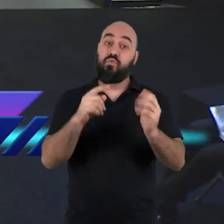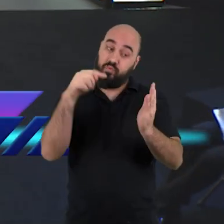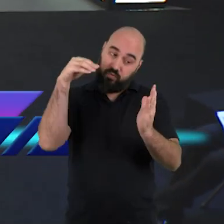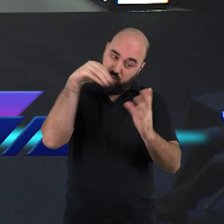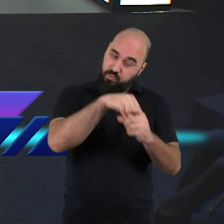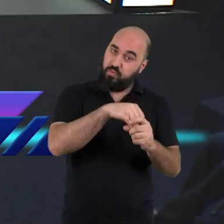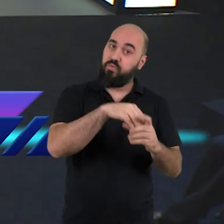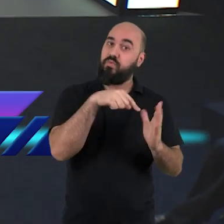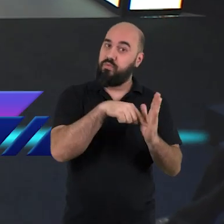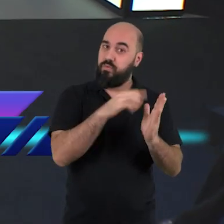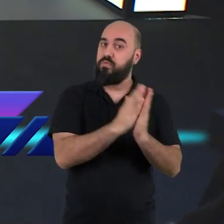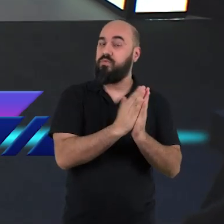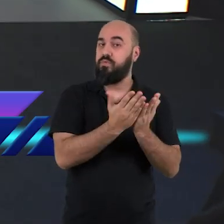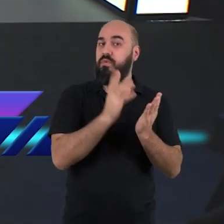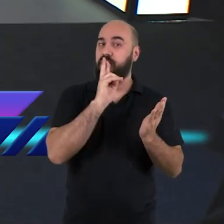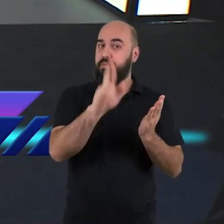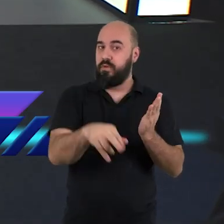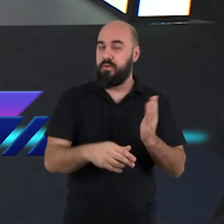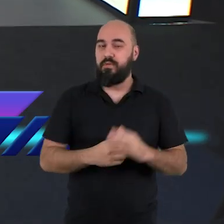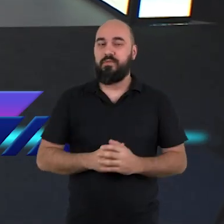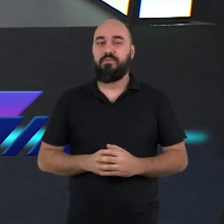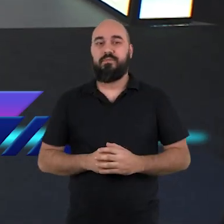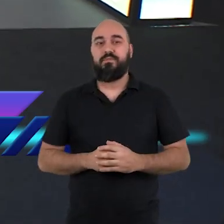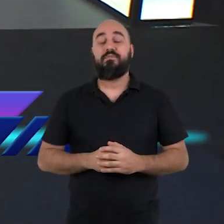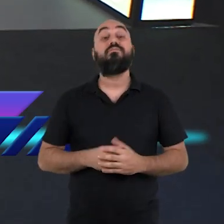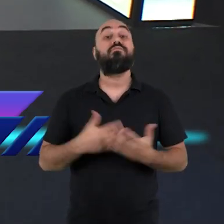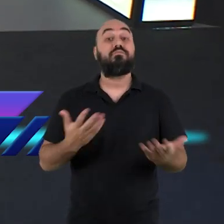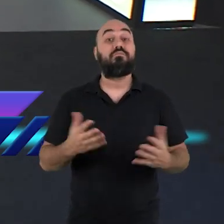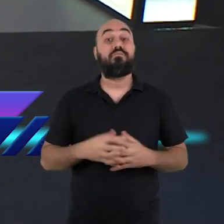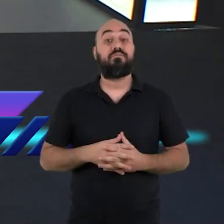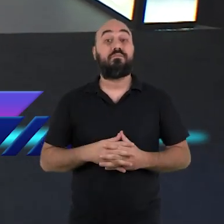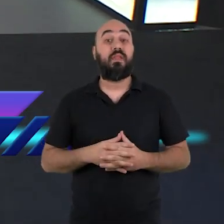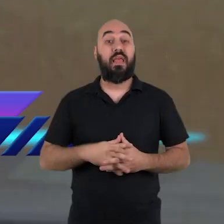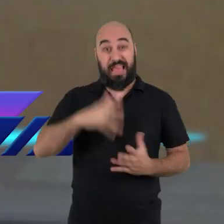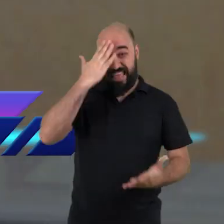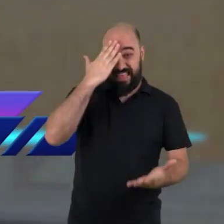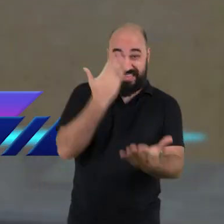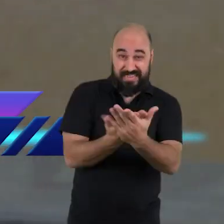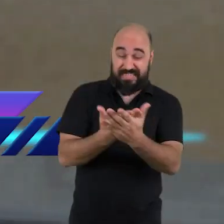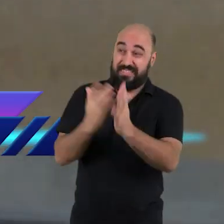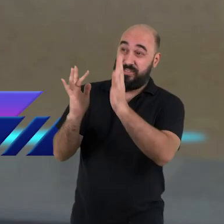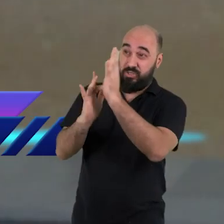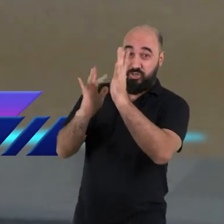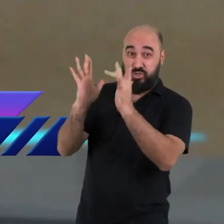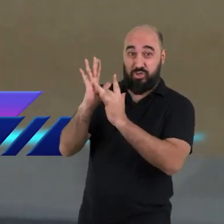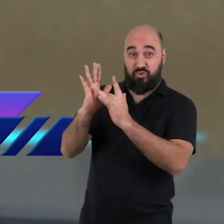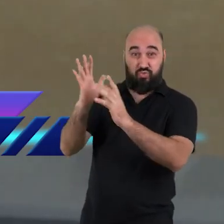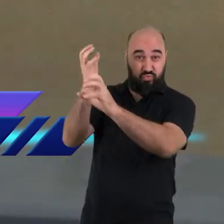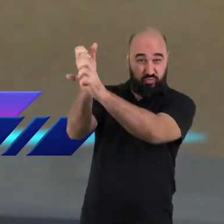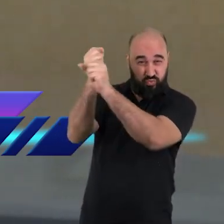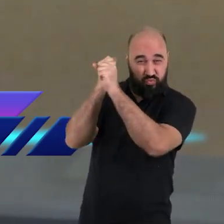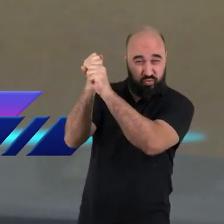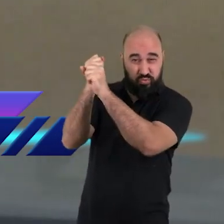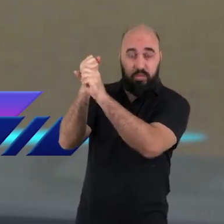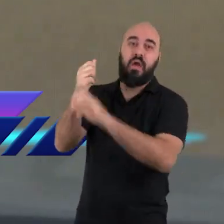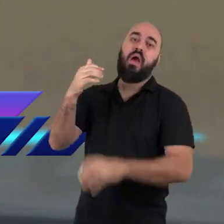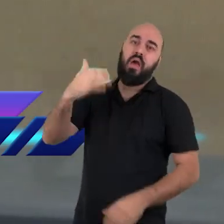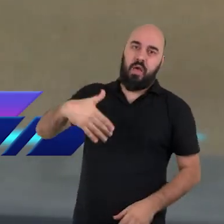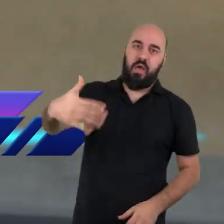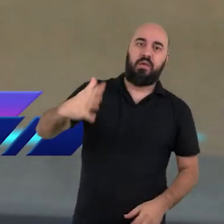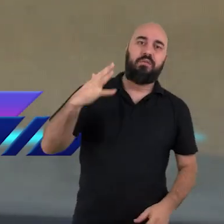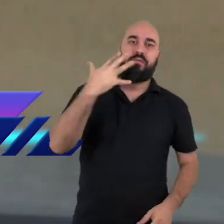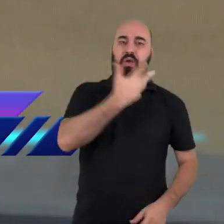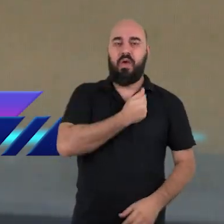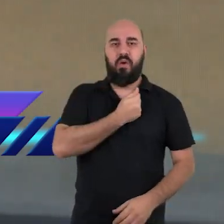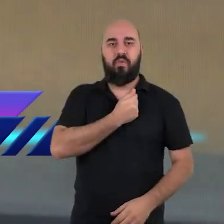na palavra. Diz assim: creia no Senhor Jesus e será salvo,